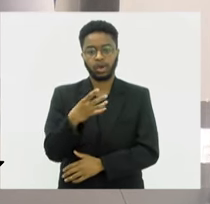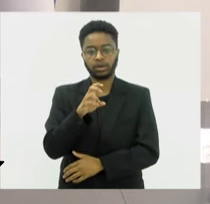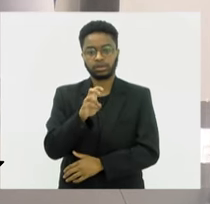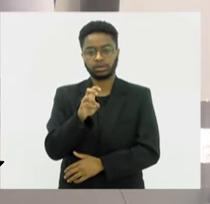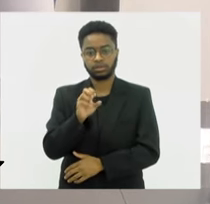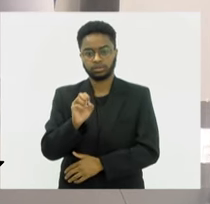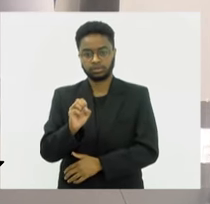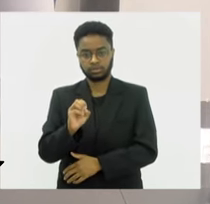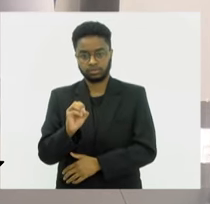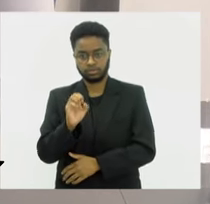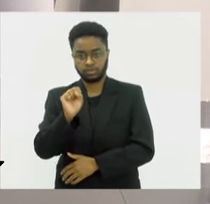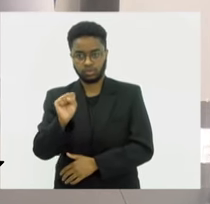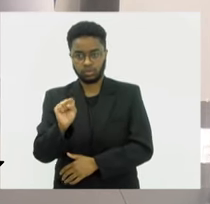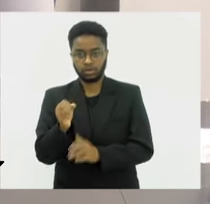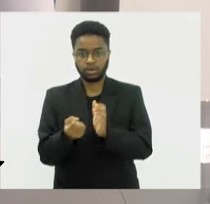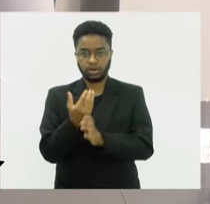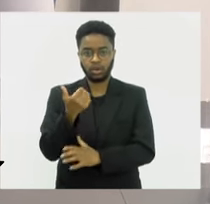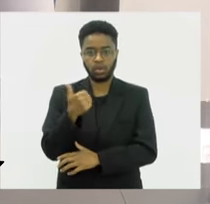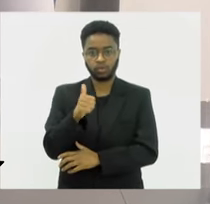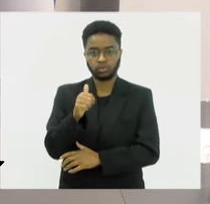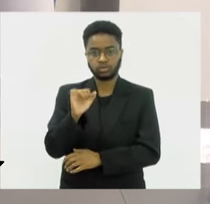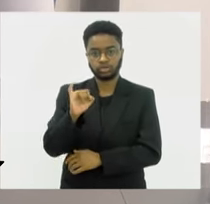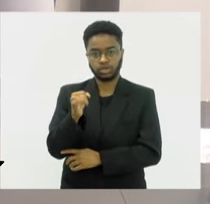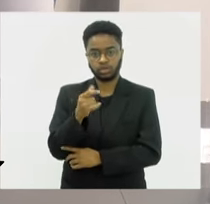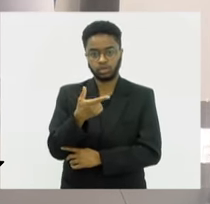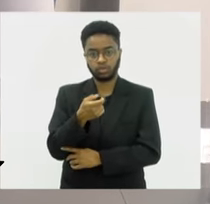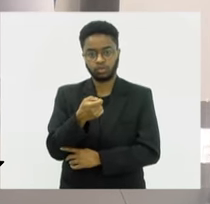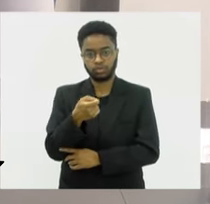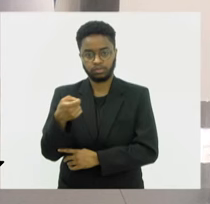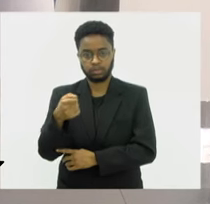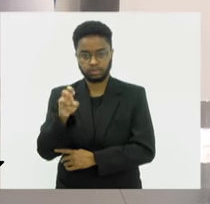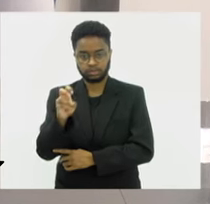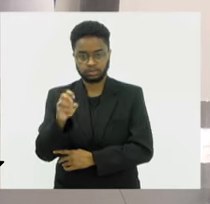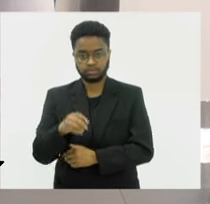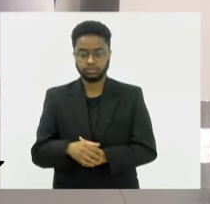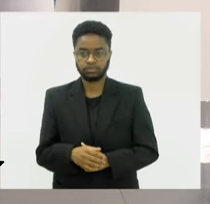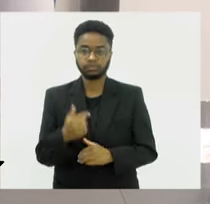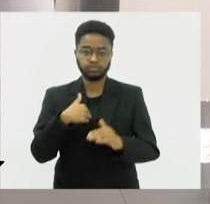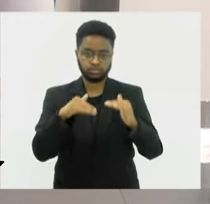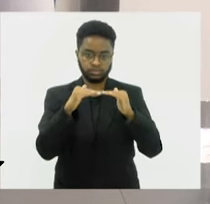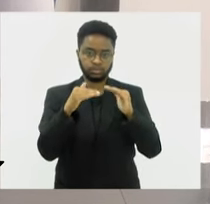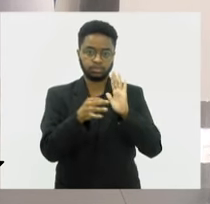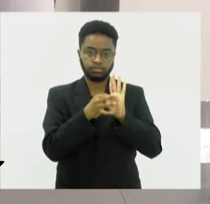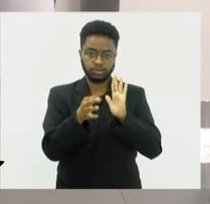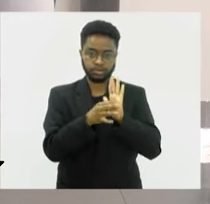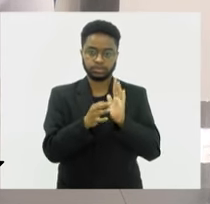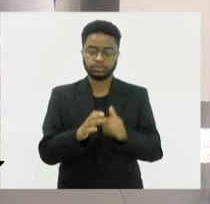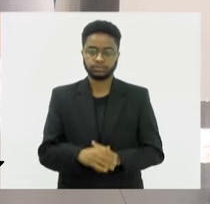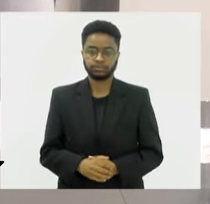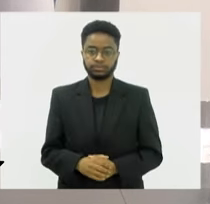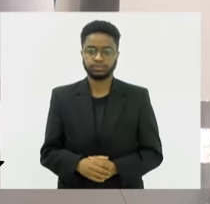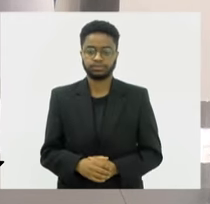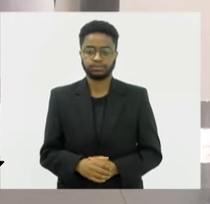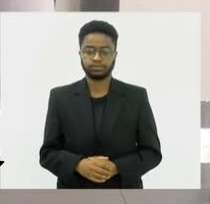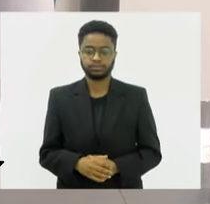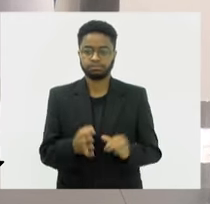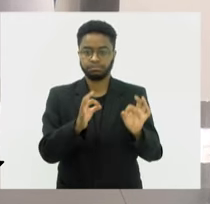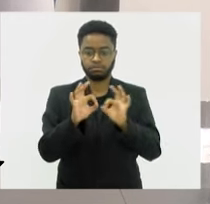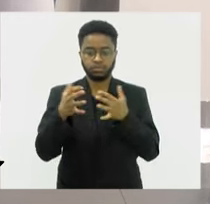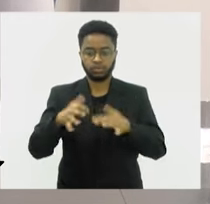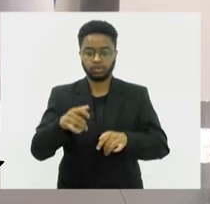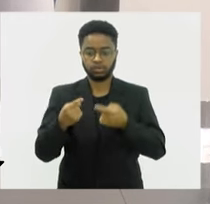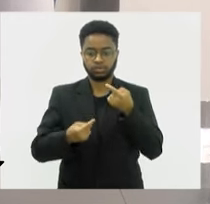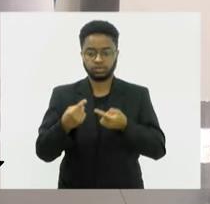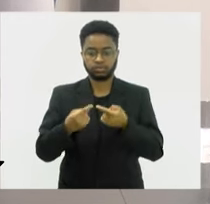4.508, de 11 de janeiro de 2005. Em discussão. Estou concordando com o parecer de Vossas Excelências. Não havendo quem queira